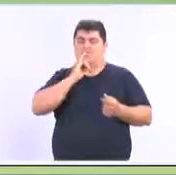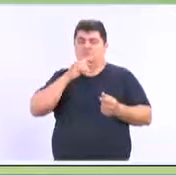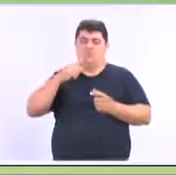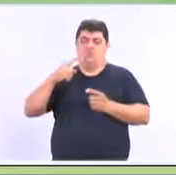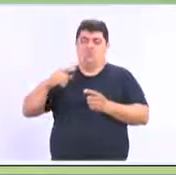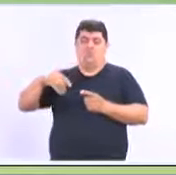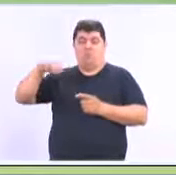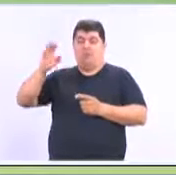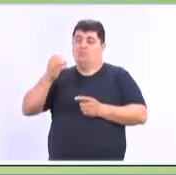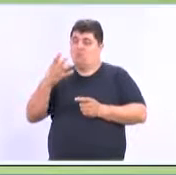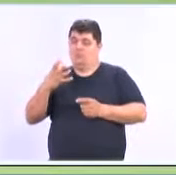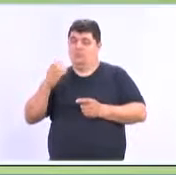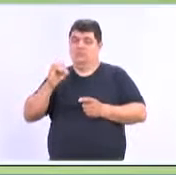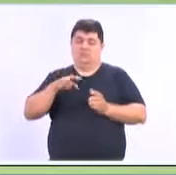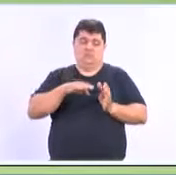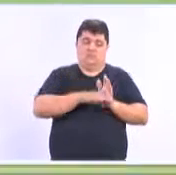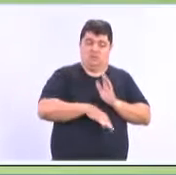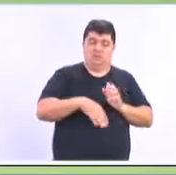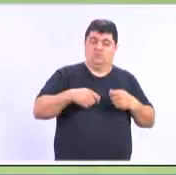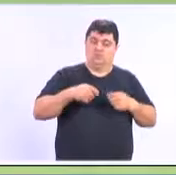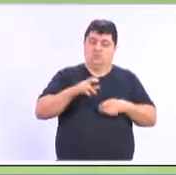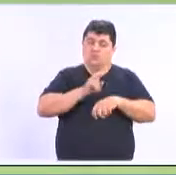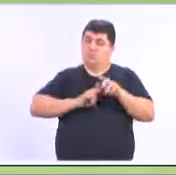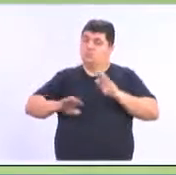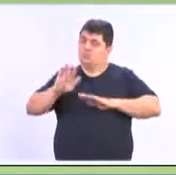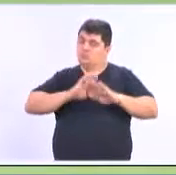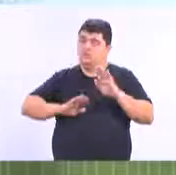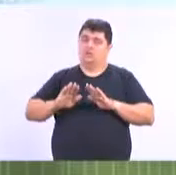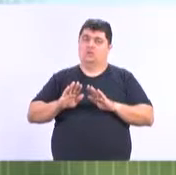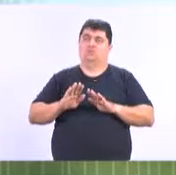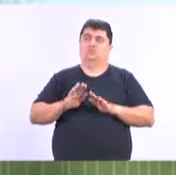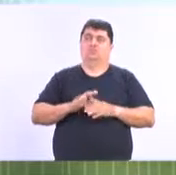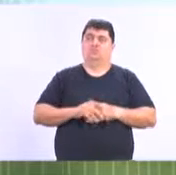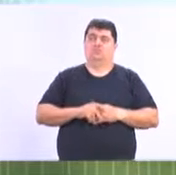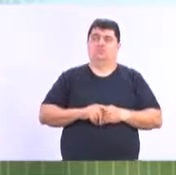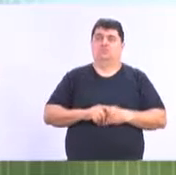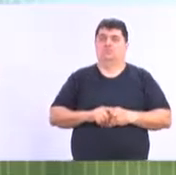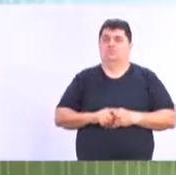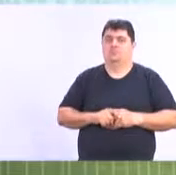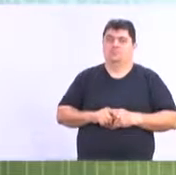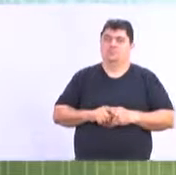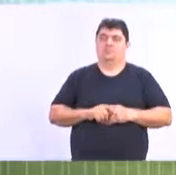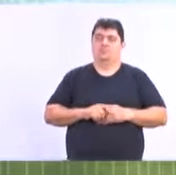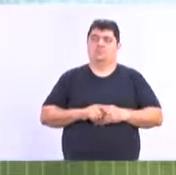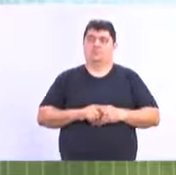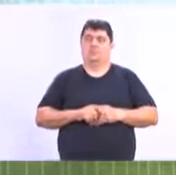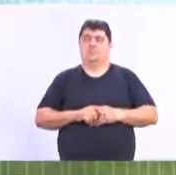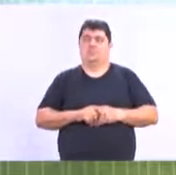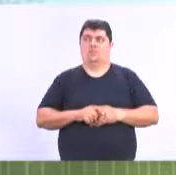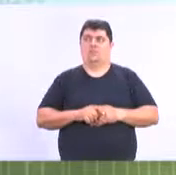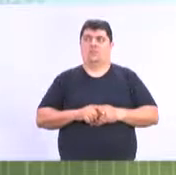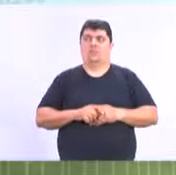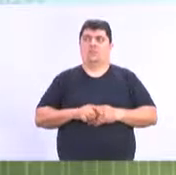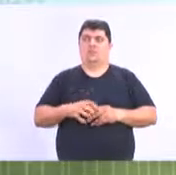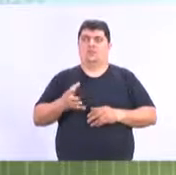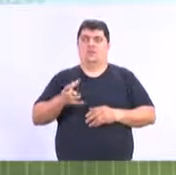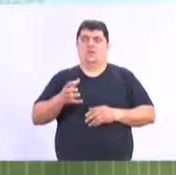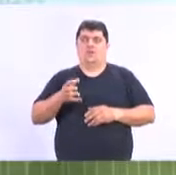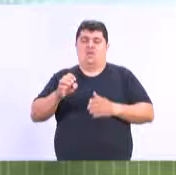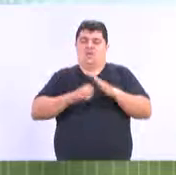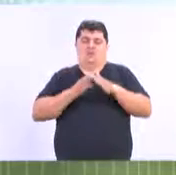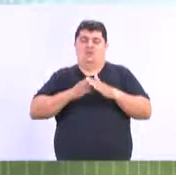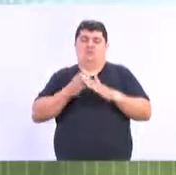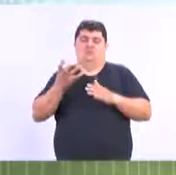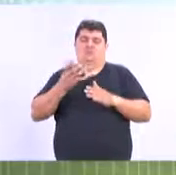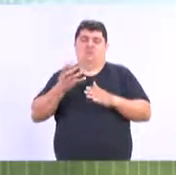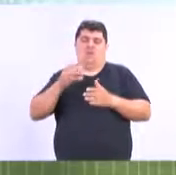não que diminua, que eu receba mais juros do que eu pague, né? E, no fundo, nenhuma dessas duas coisas, nenhuma empresa vende para